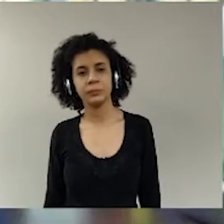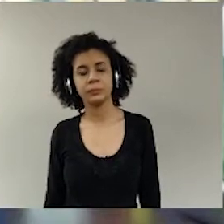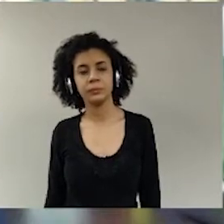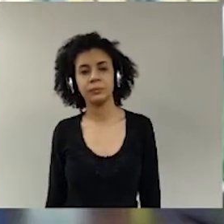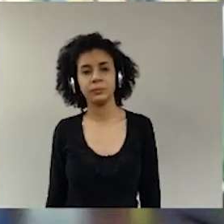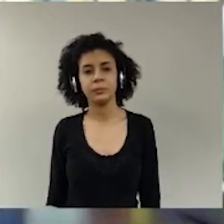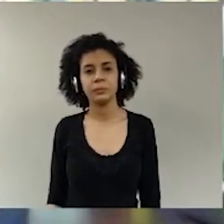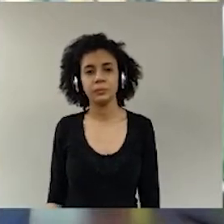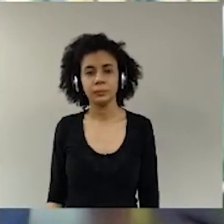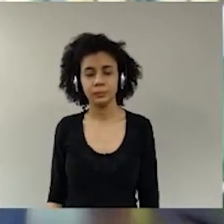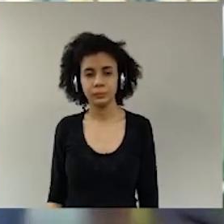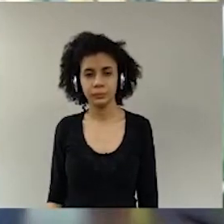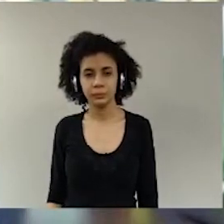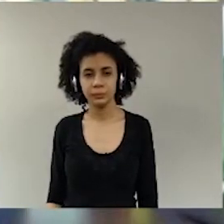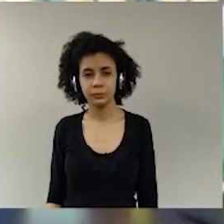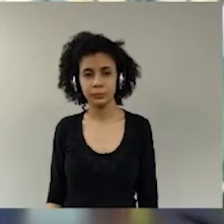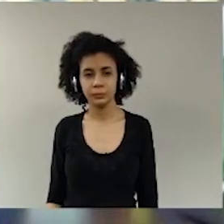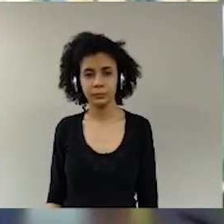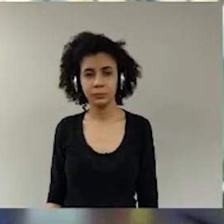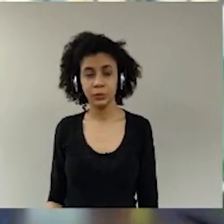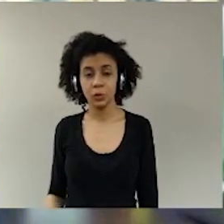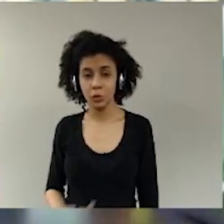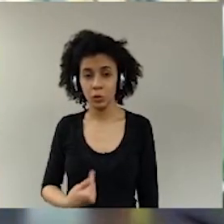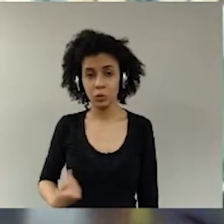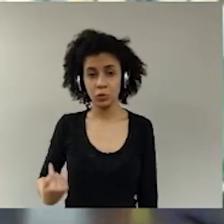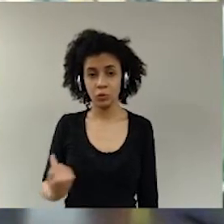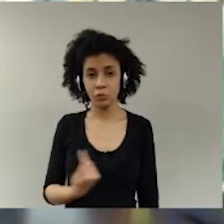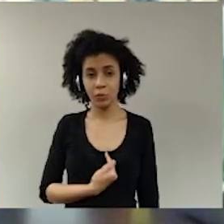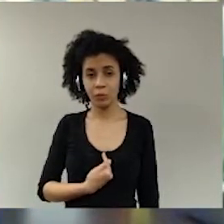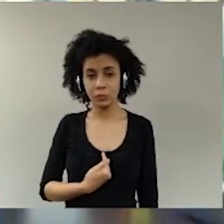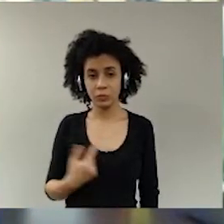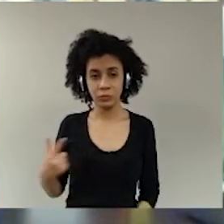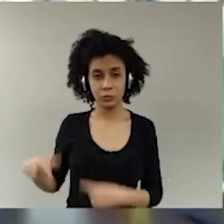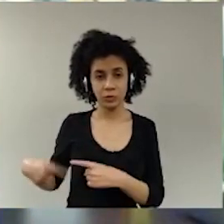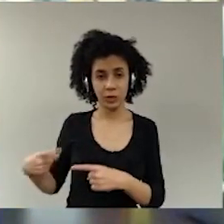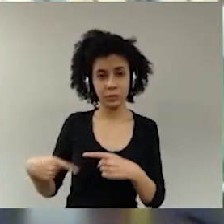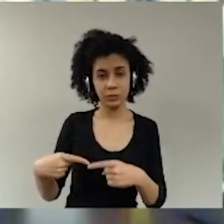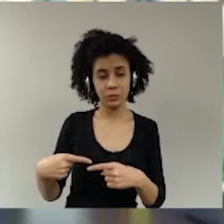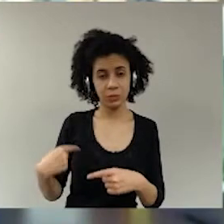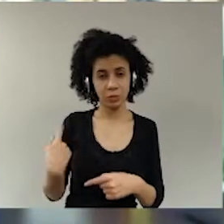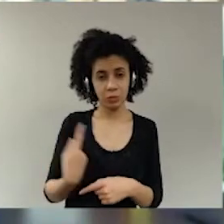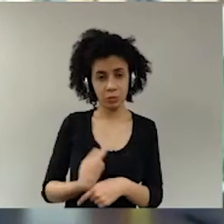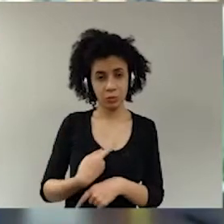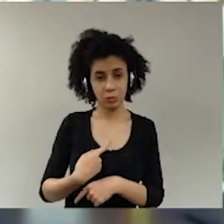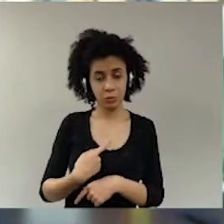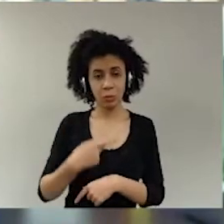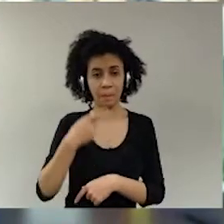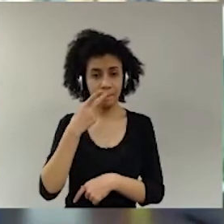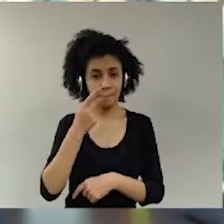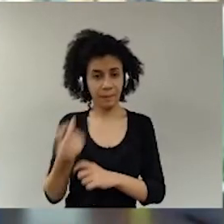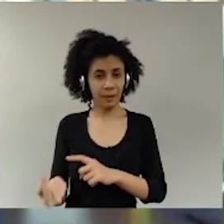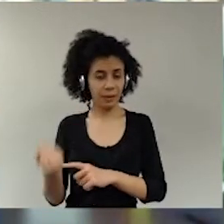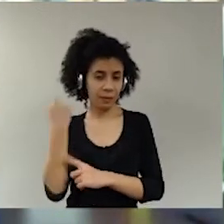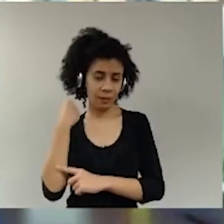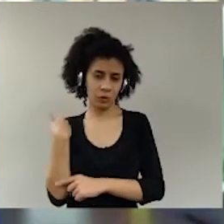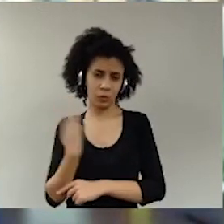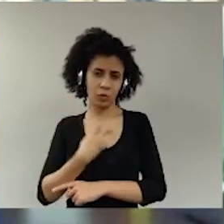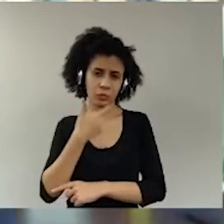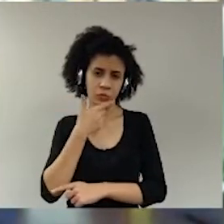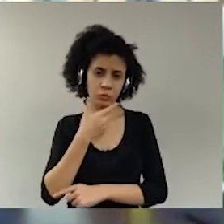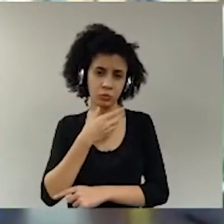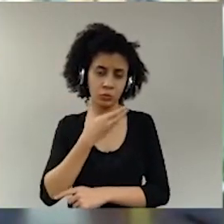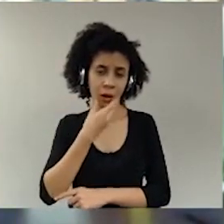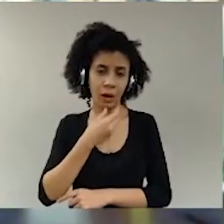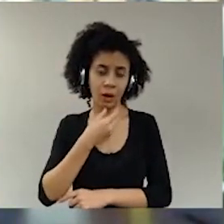A nossa geração, a geração dos nossos pais, ninguém passou por situação semelhante.